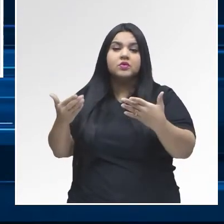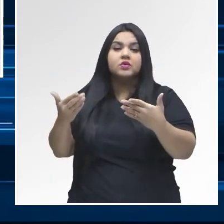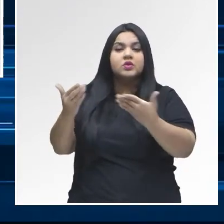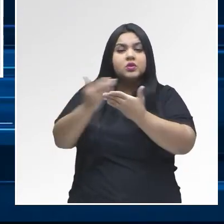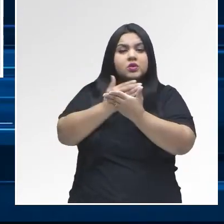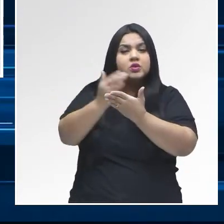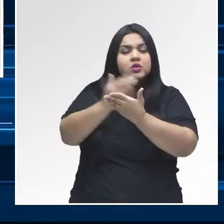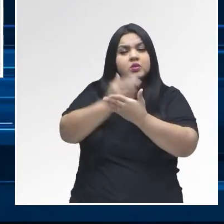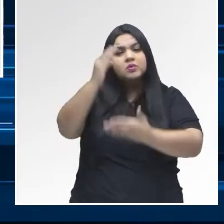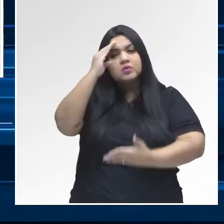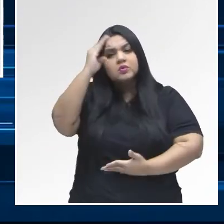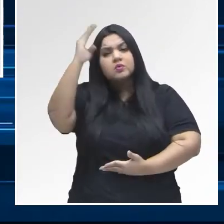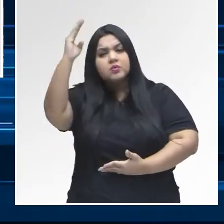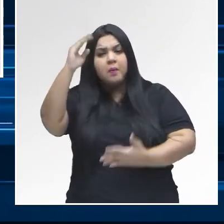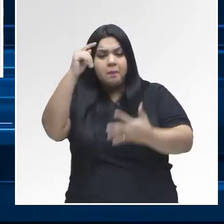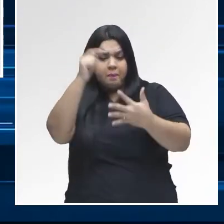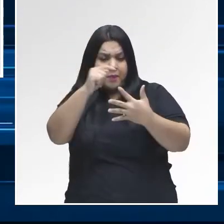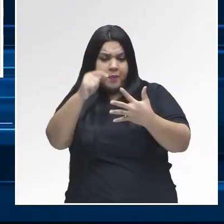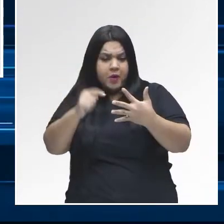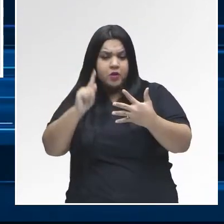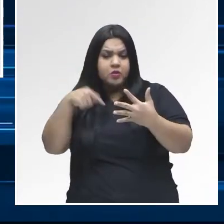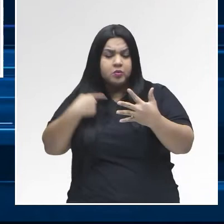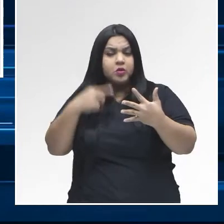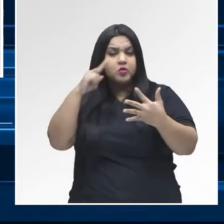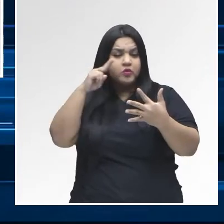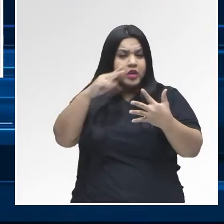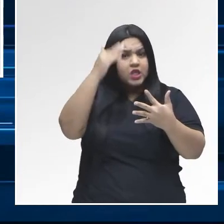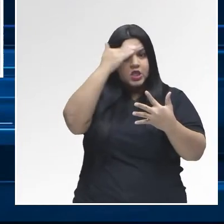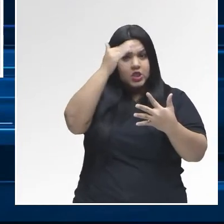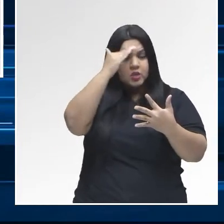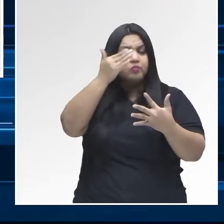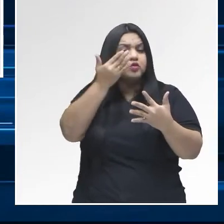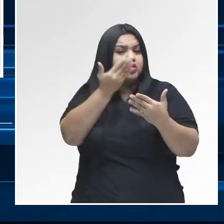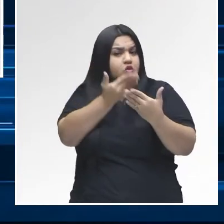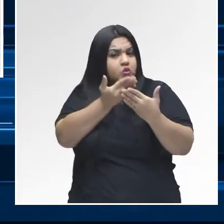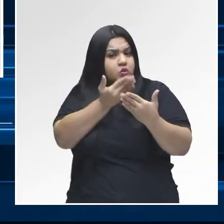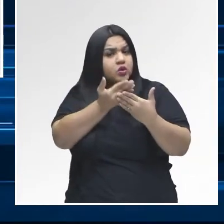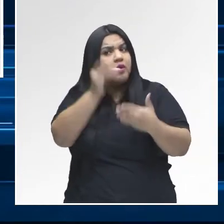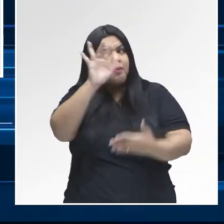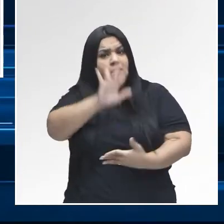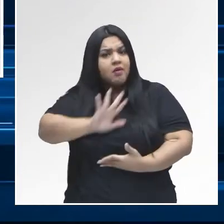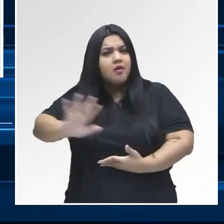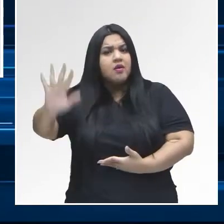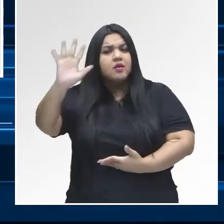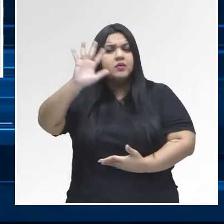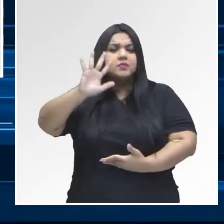alguns dos principais pontos que a gente vai ver daqui a pouco no nosso mapa, que vão se